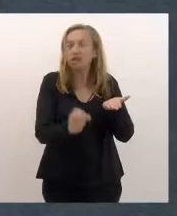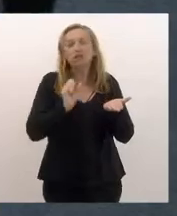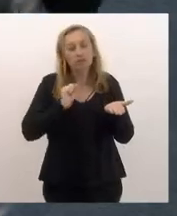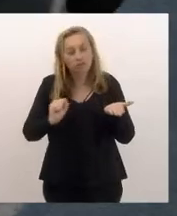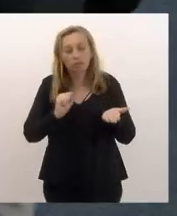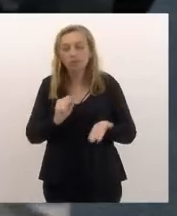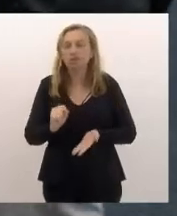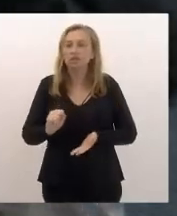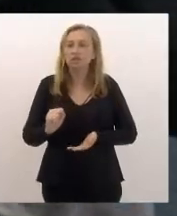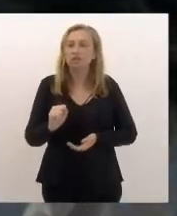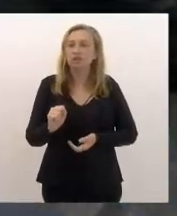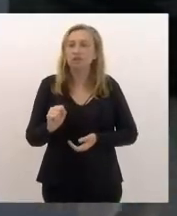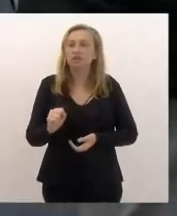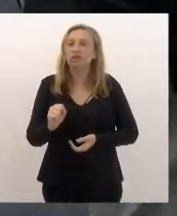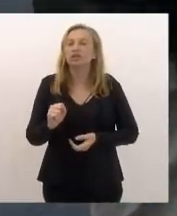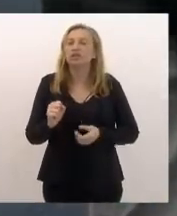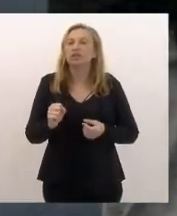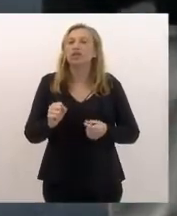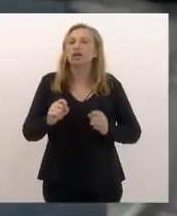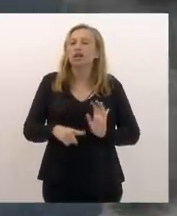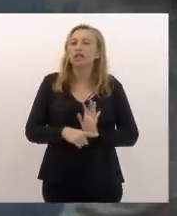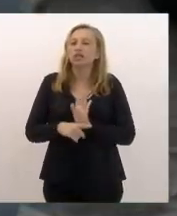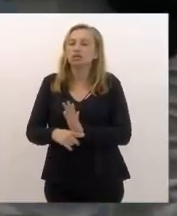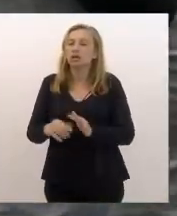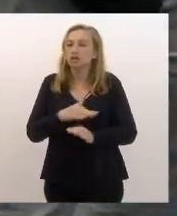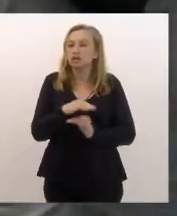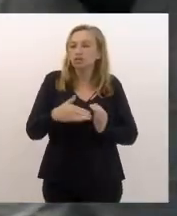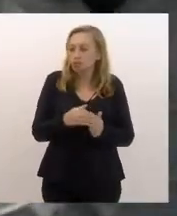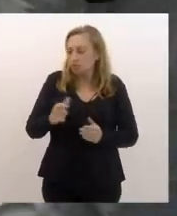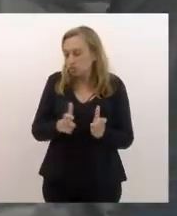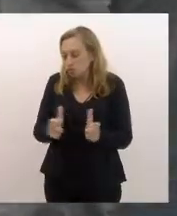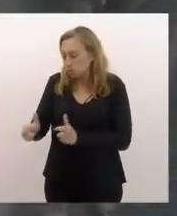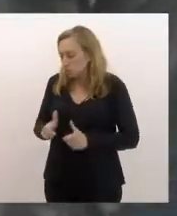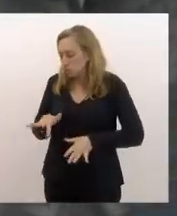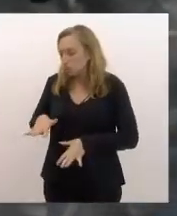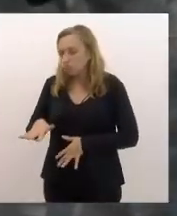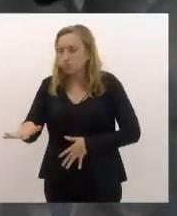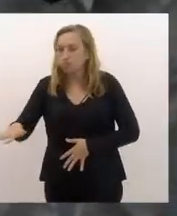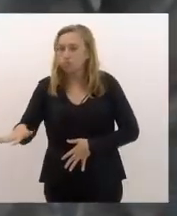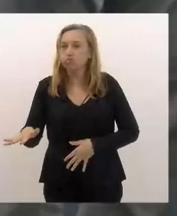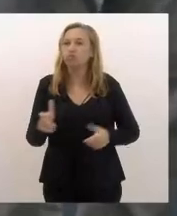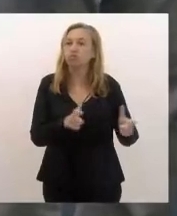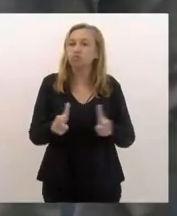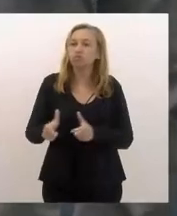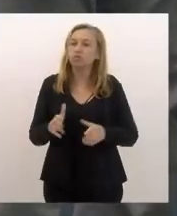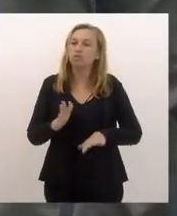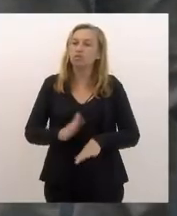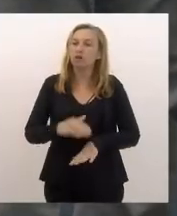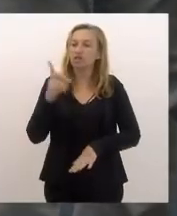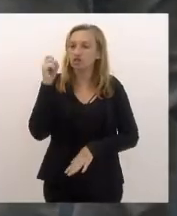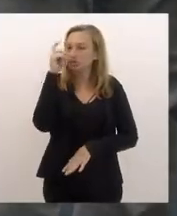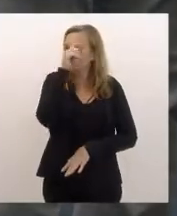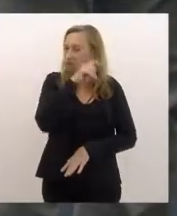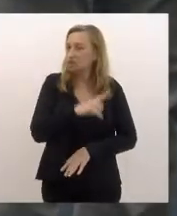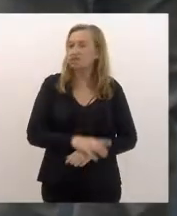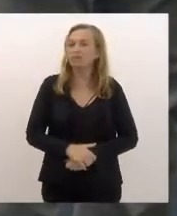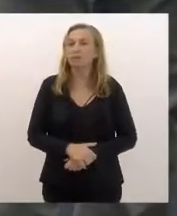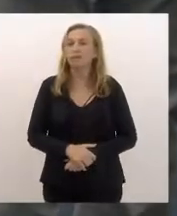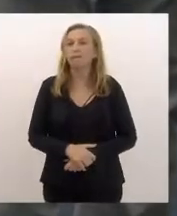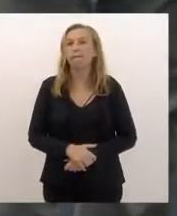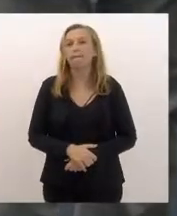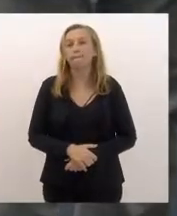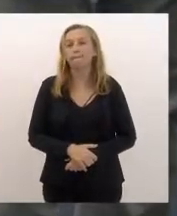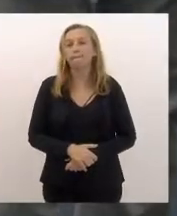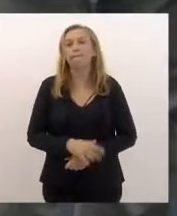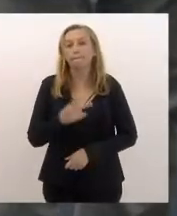possa garantir o combate nas nossas periferias, nos lugares mais difíceis. E